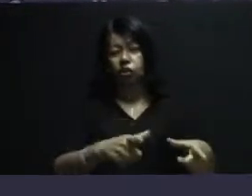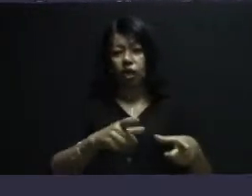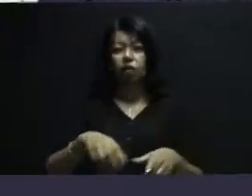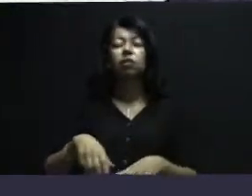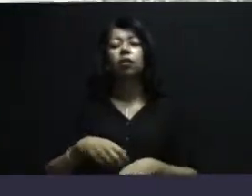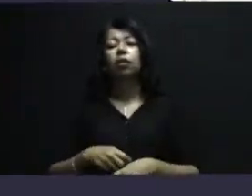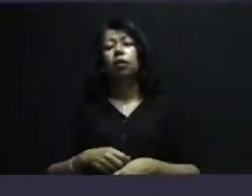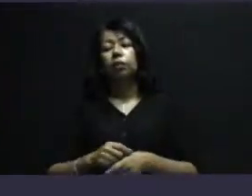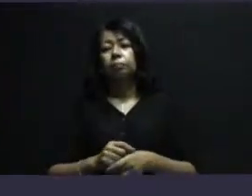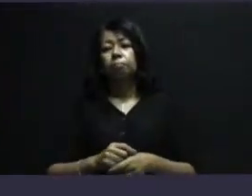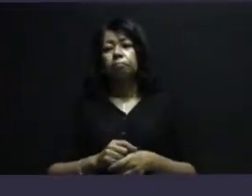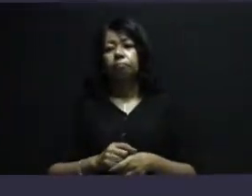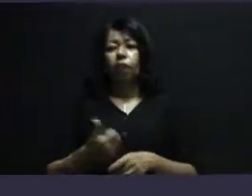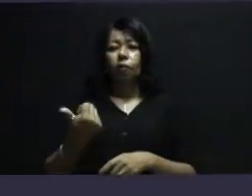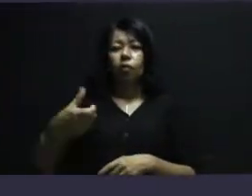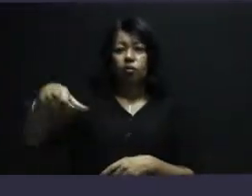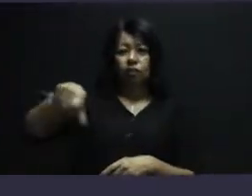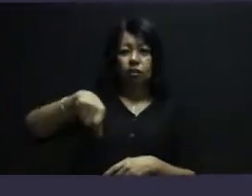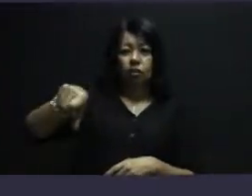Física.